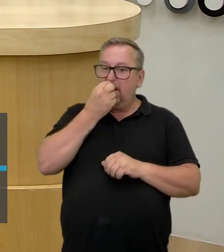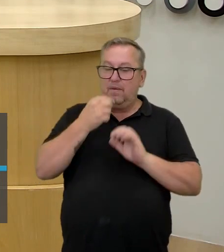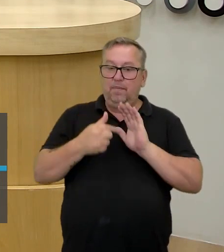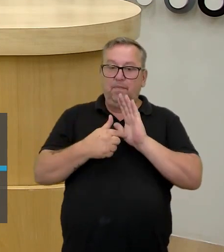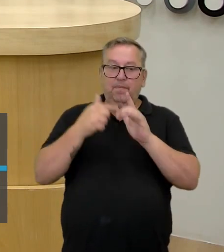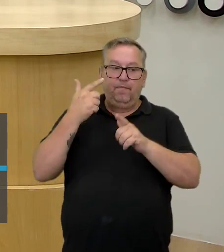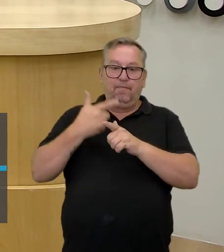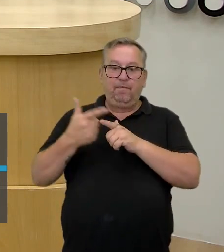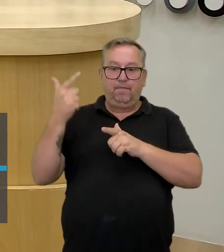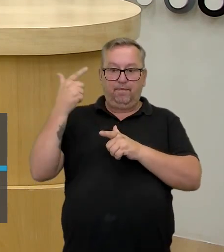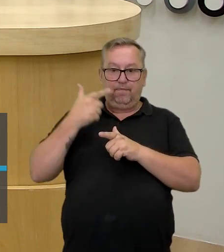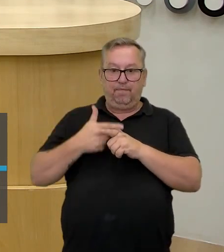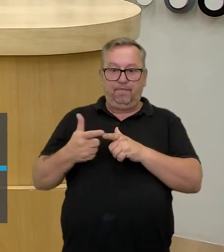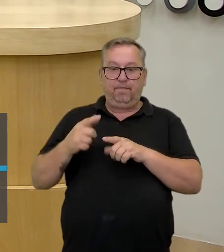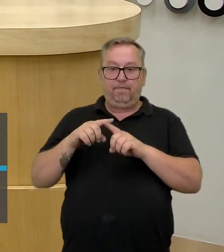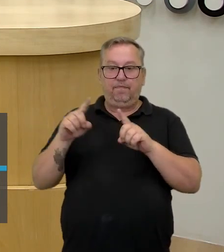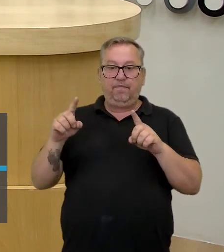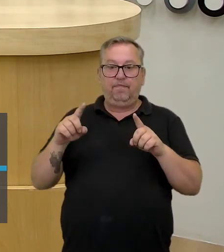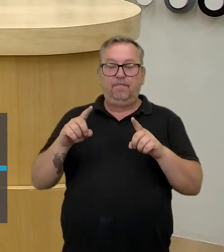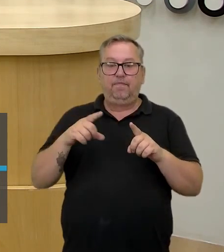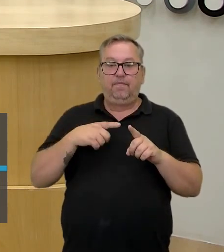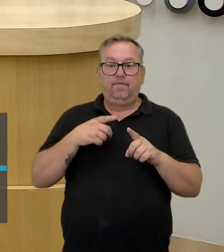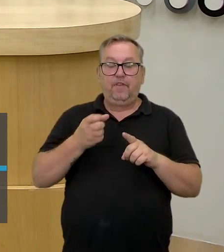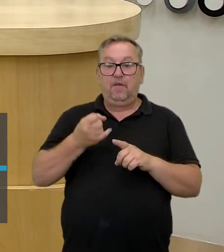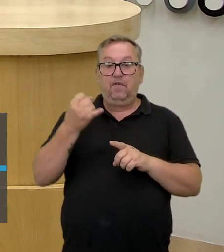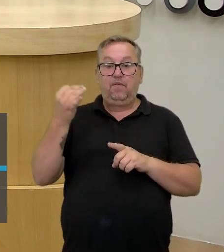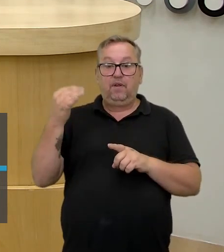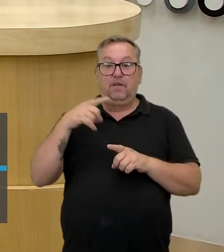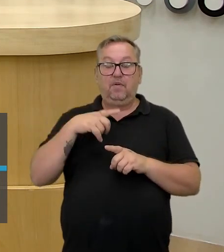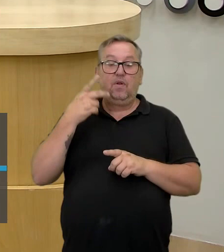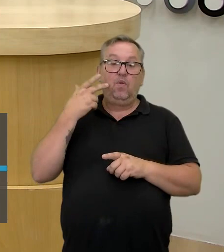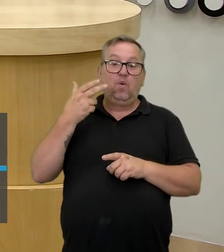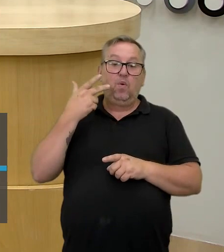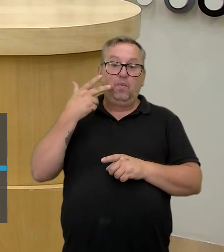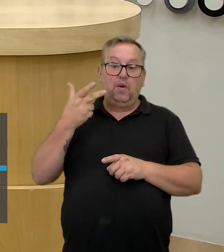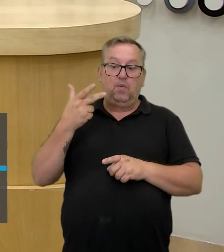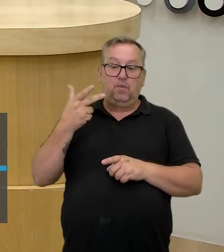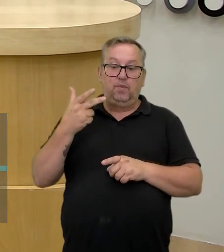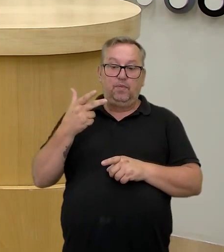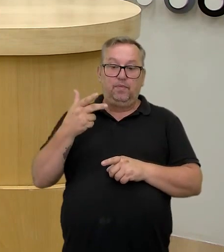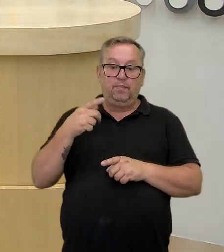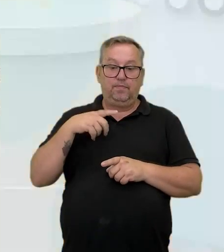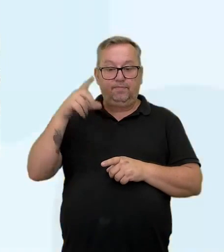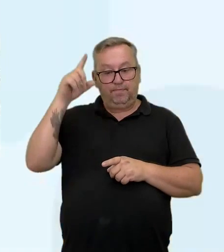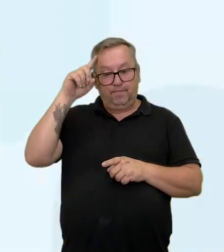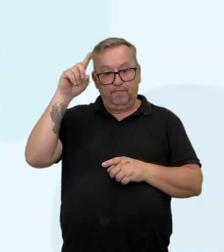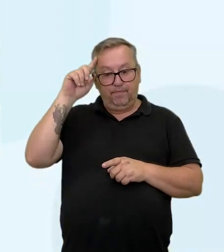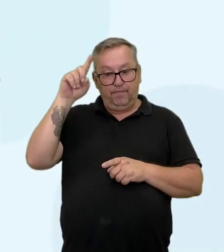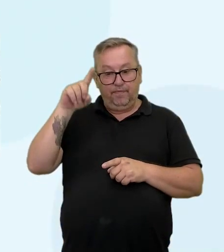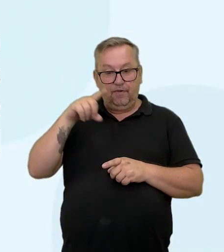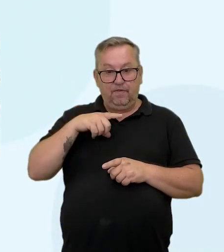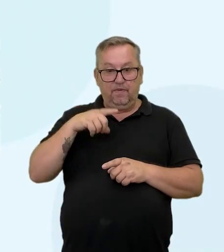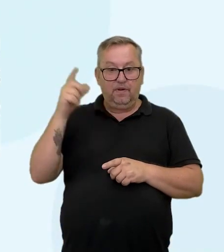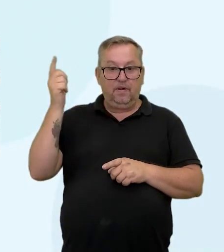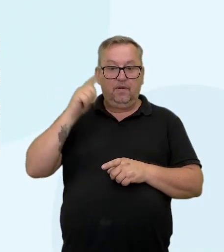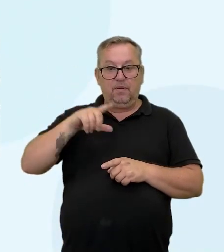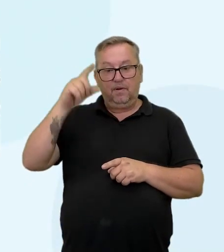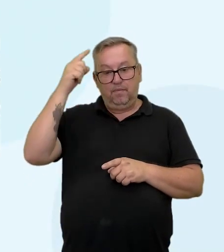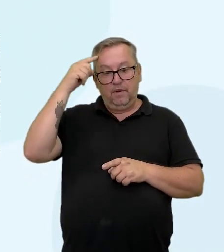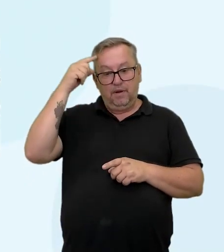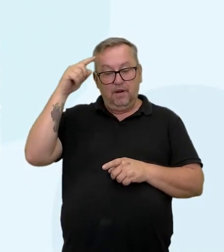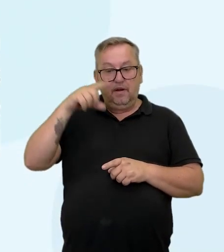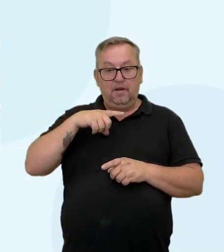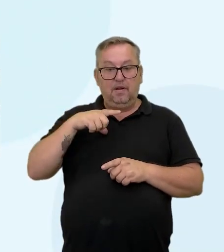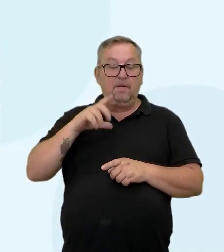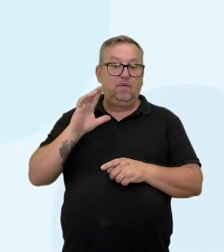gente tem é muito difícil. São problemas que muitas vezes são tão comuns, não é? E cotidianos, que você nem se dá conta que os